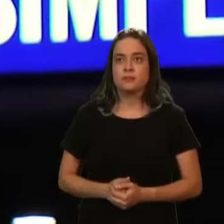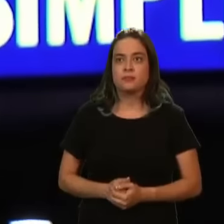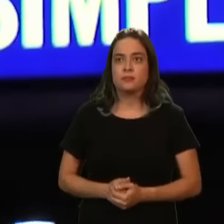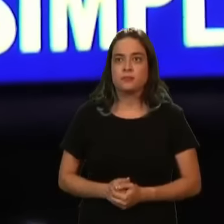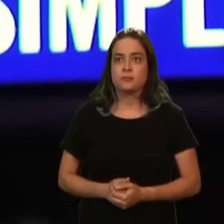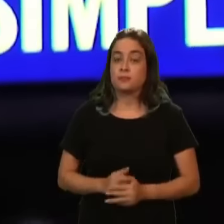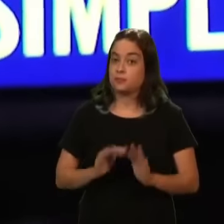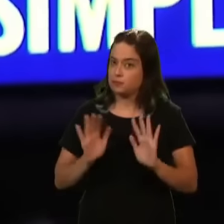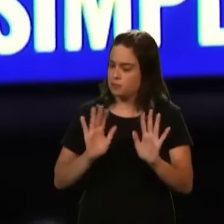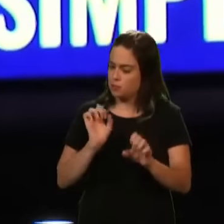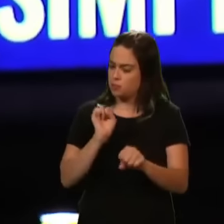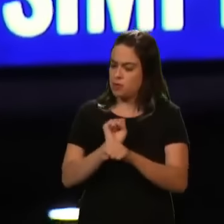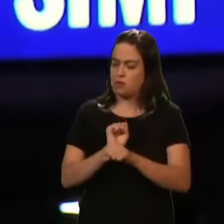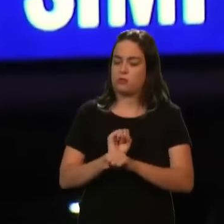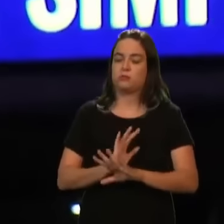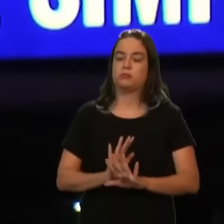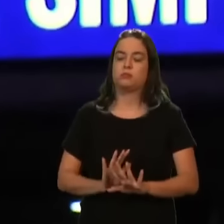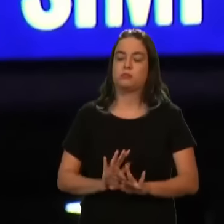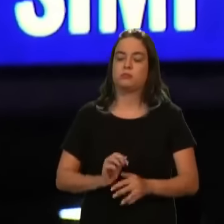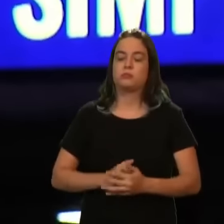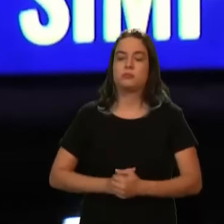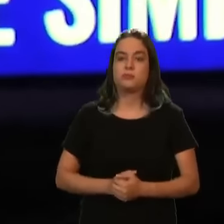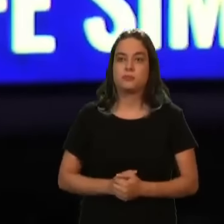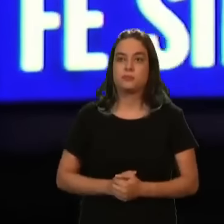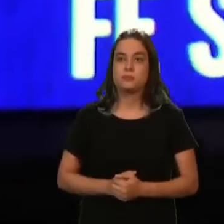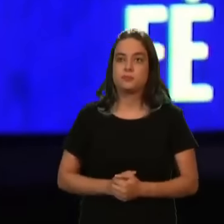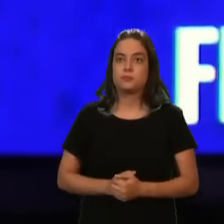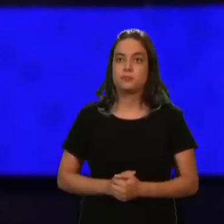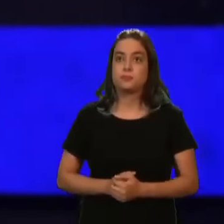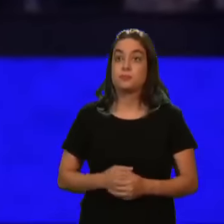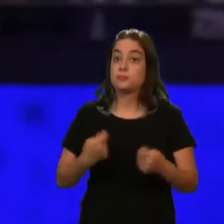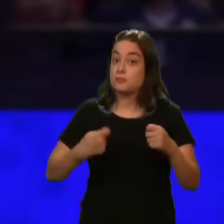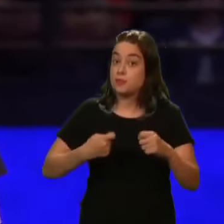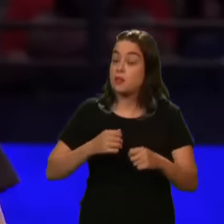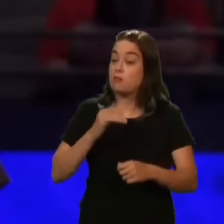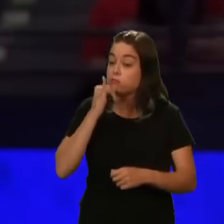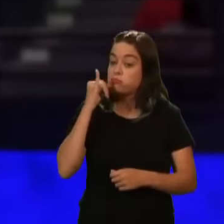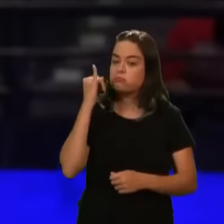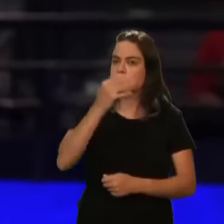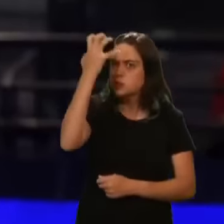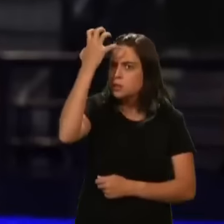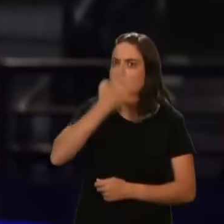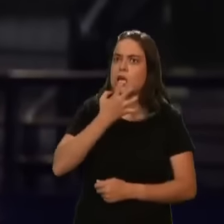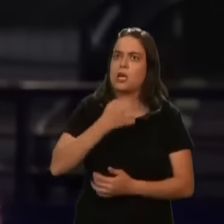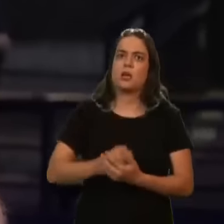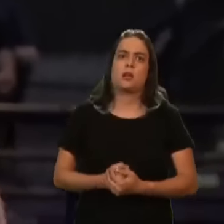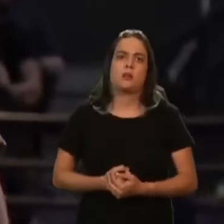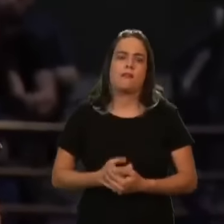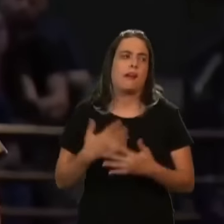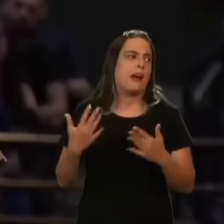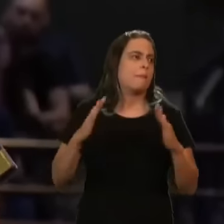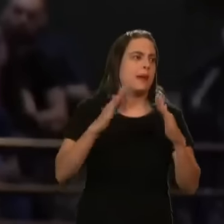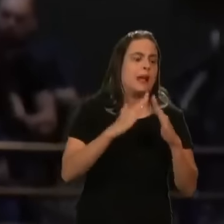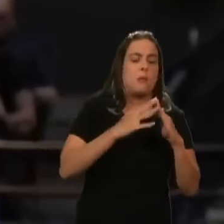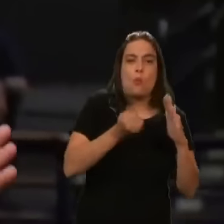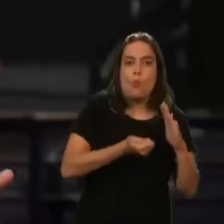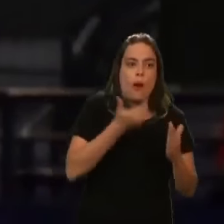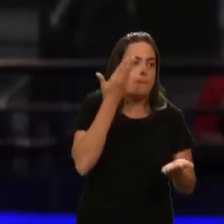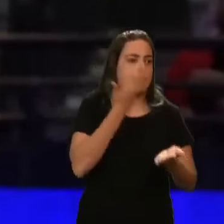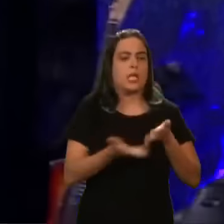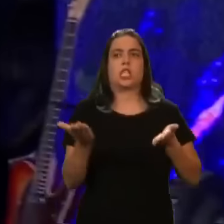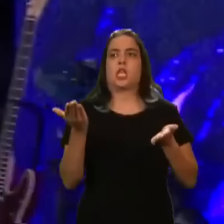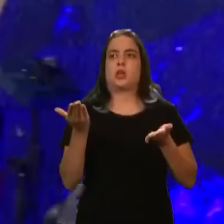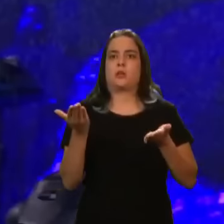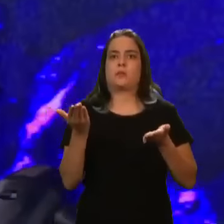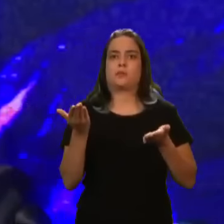Vem com besteira não. Fala coisas: Jesus, ó, eu estou para ser despejado lá de casa. Jesus,